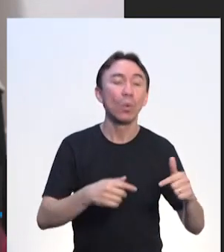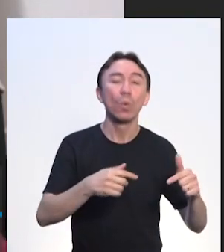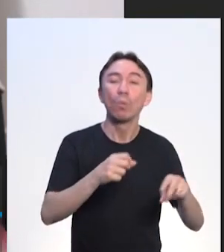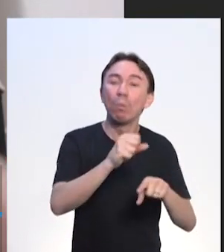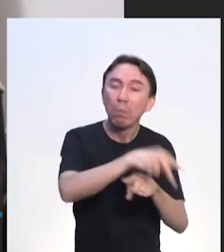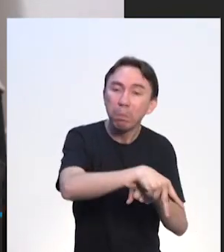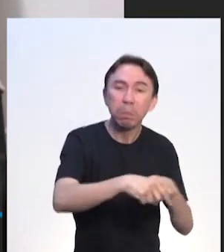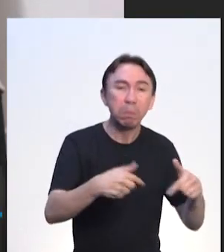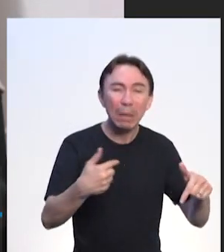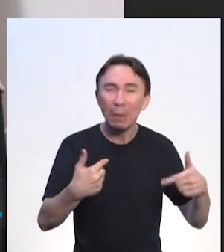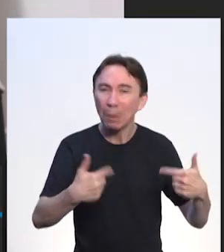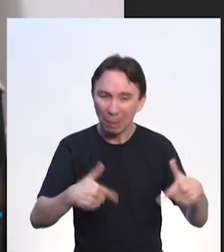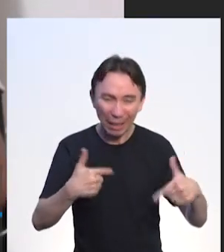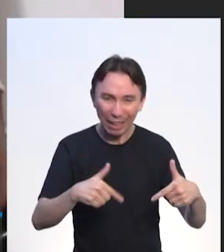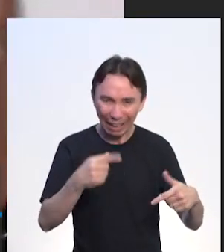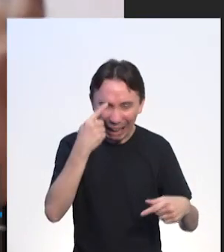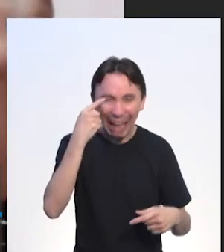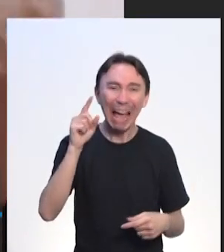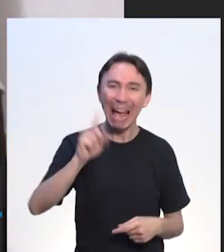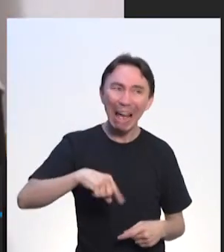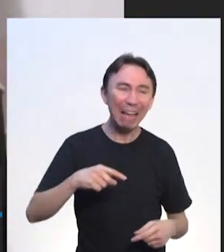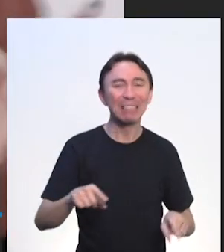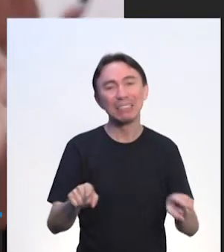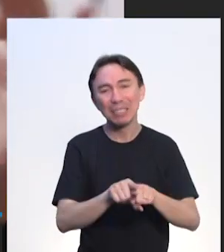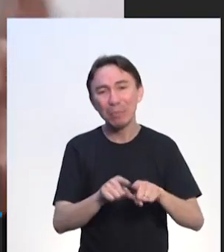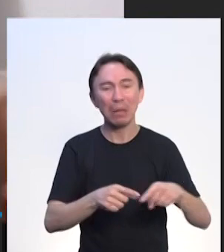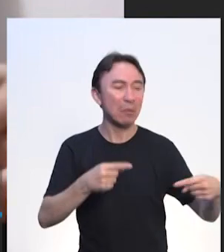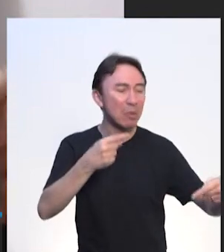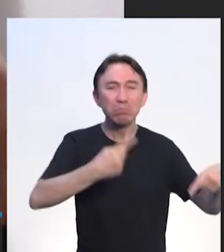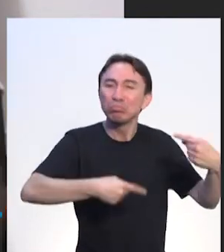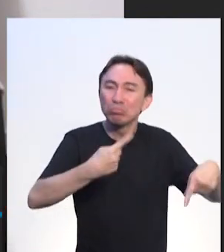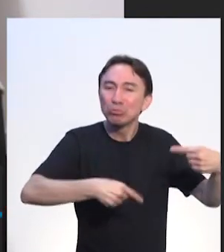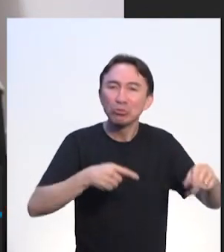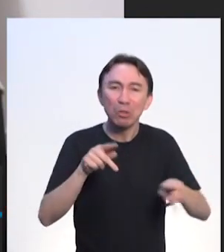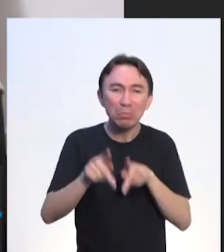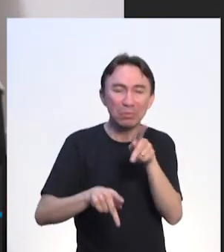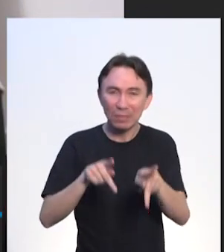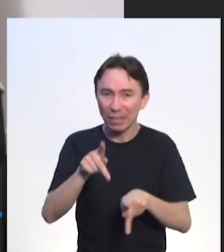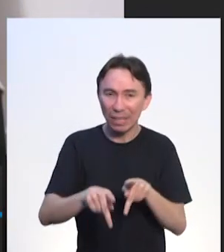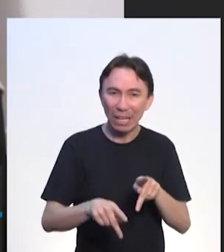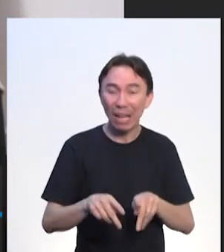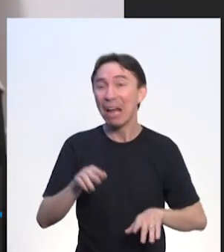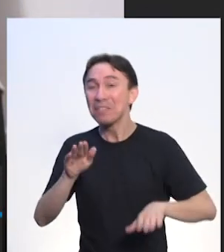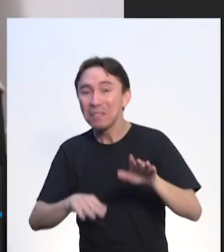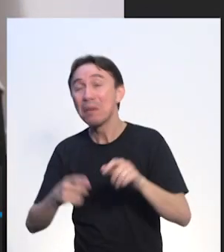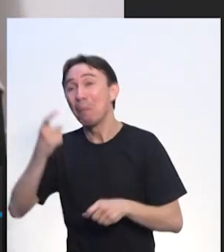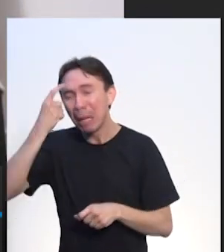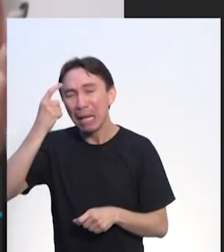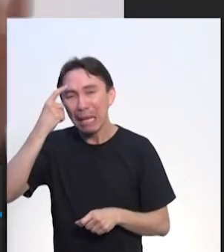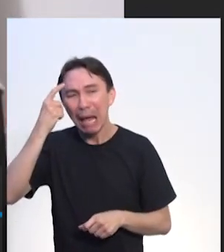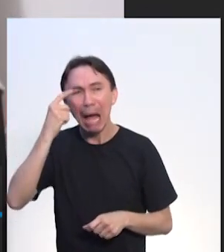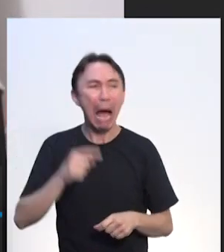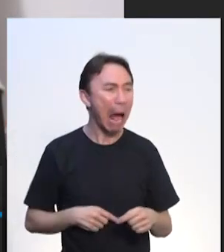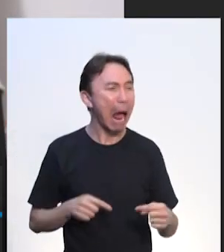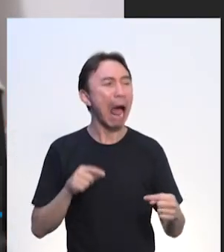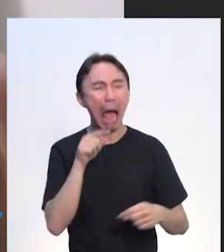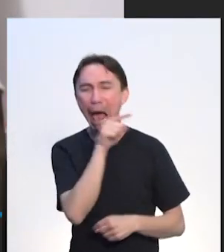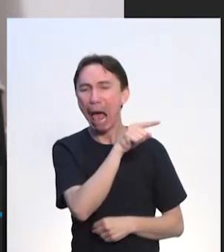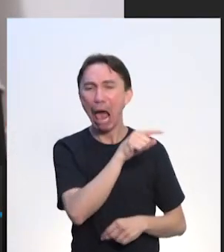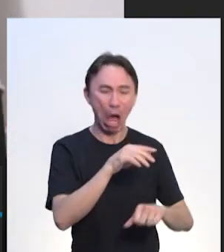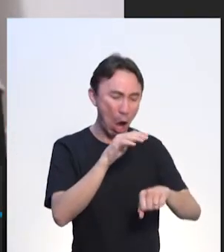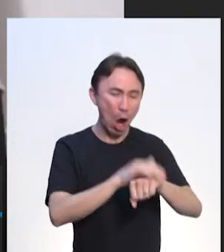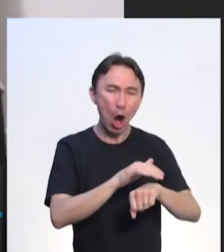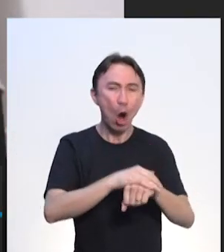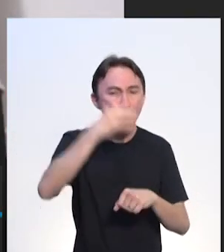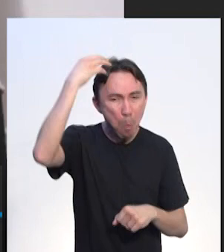que essa relação de emprego e desemprego tem a ver só com a empresa. Então, assim, não, a culpa do desemprego é das